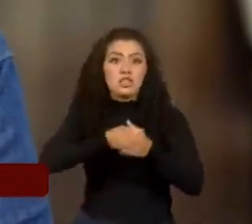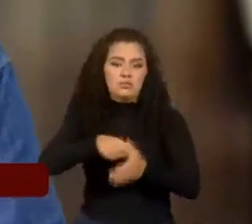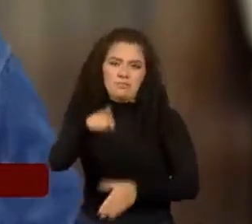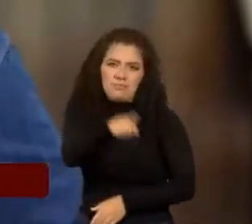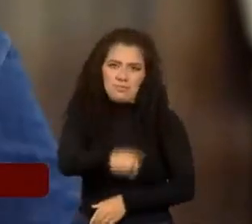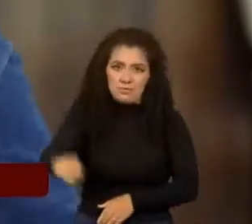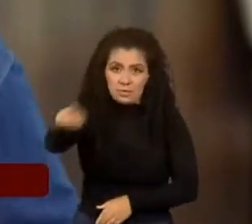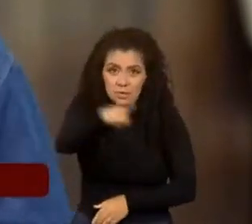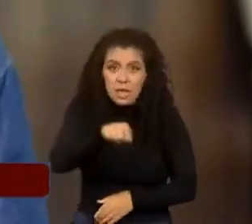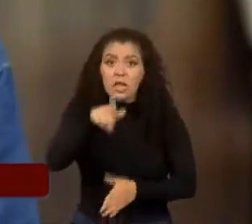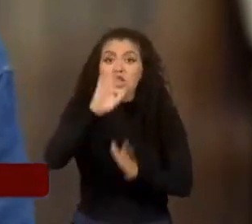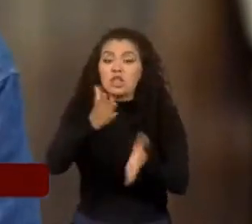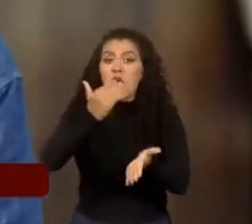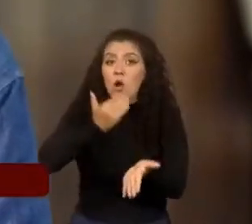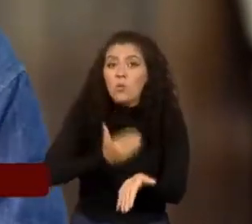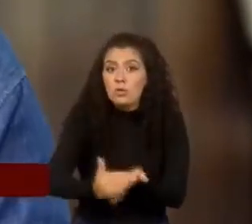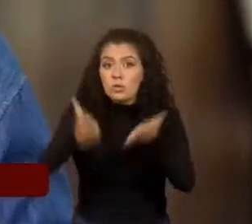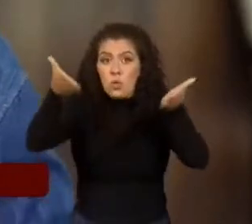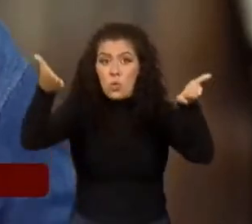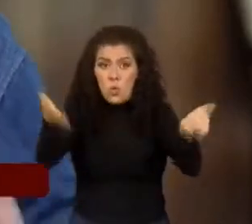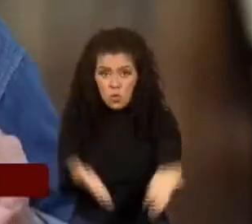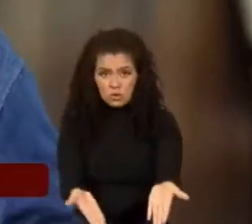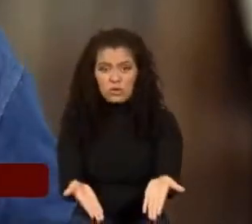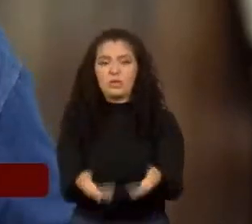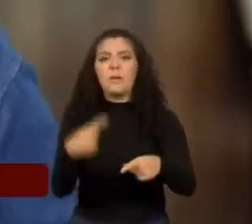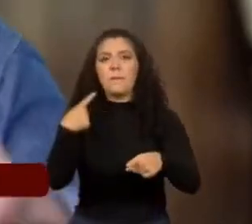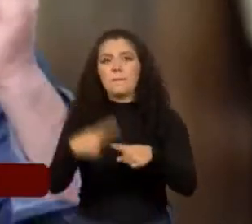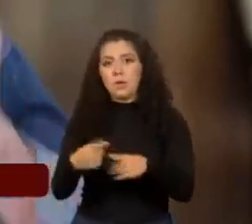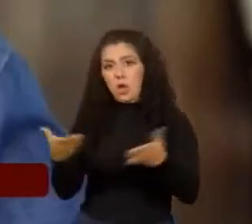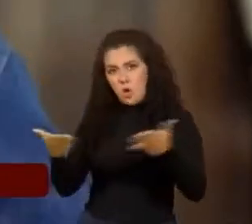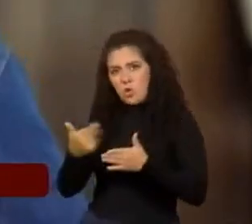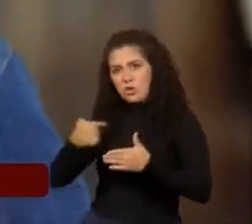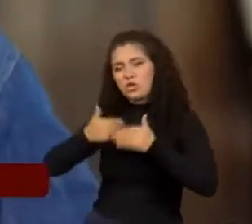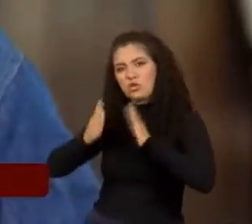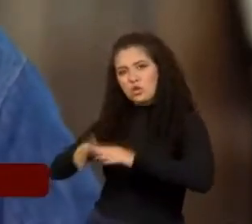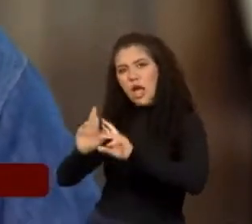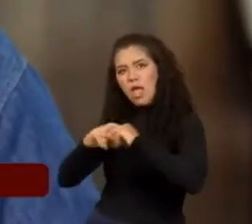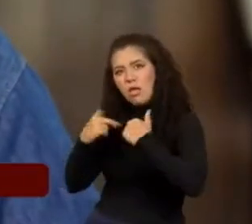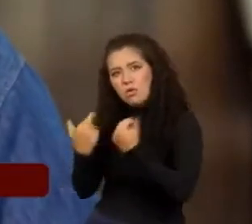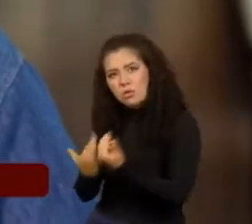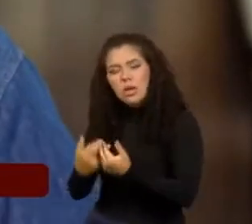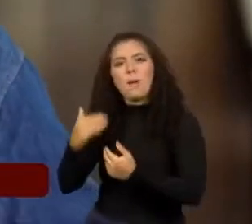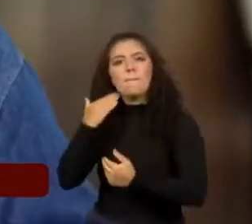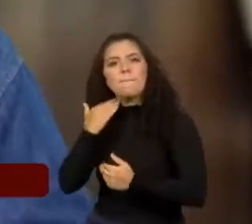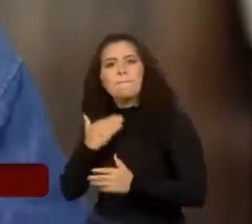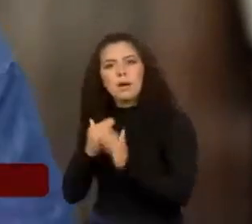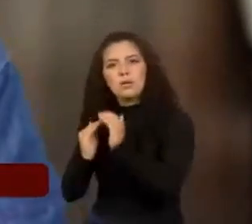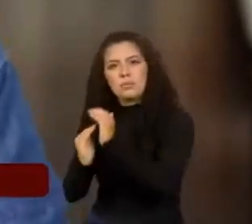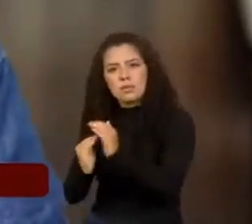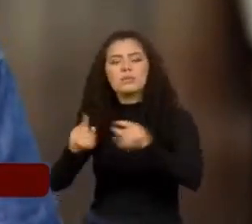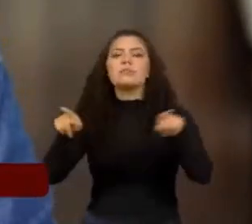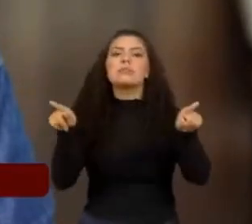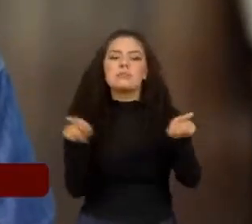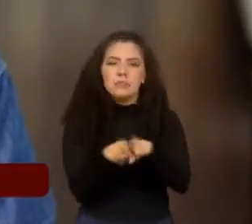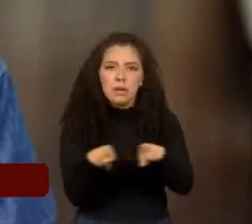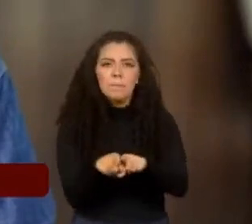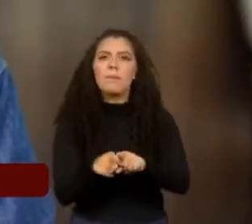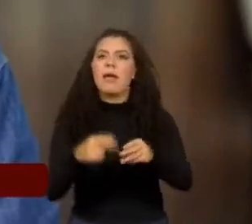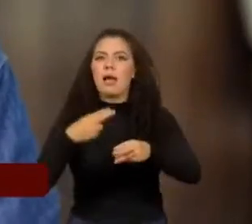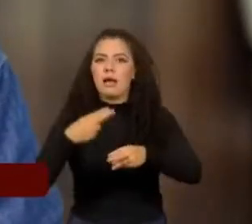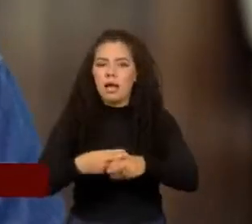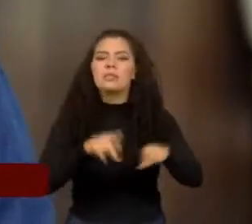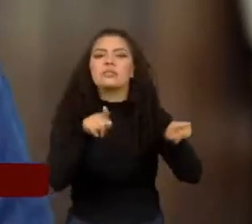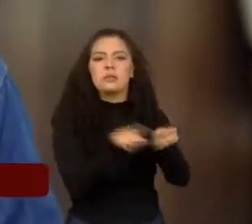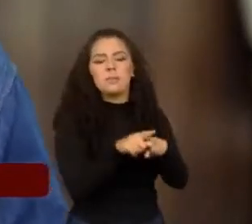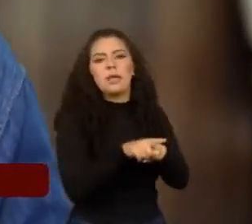começou desde hoje. Ontem eu tive uma reunião com o Banco do Brasil, com a Caixa Econômica, com o Ministério da Educação, e isso vai ser resolvido logo.